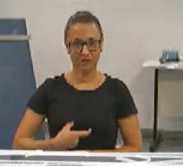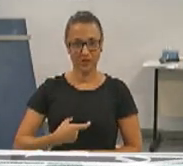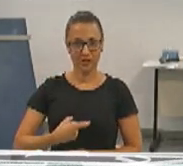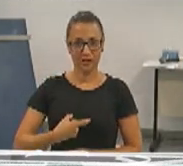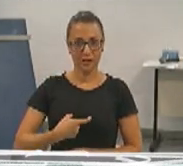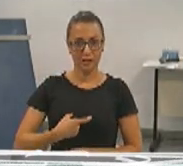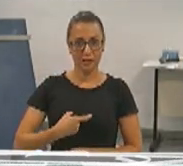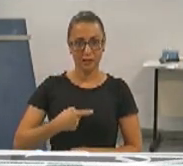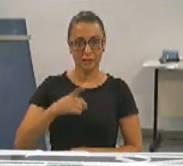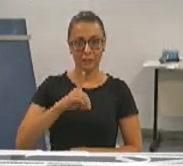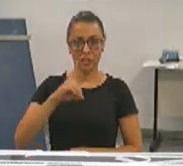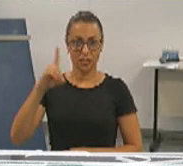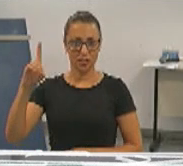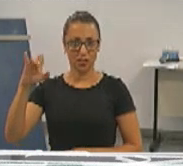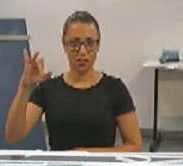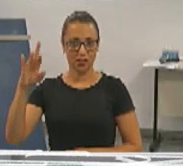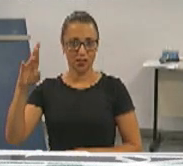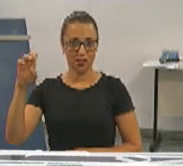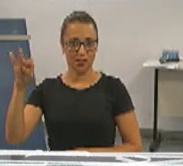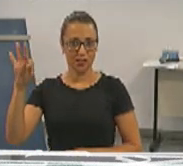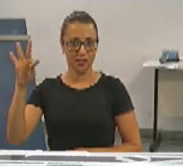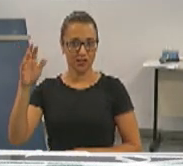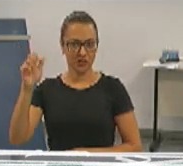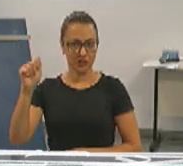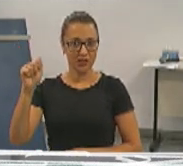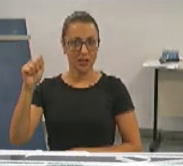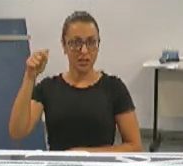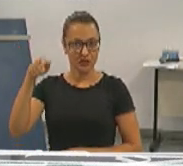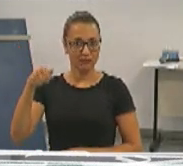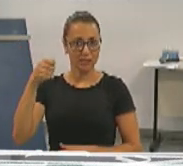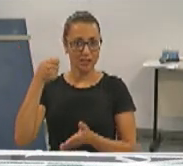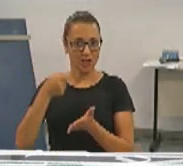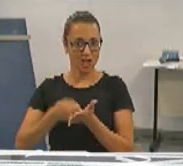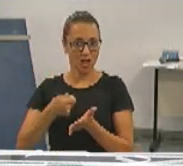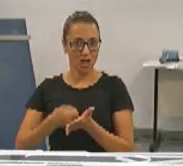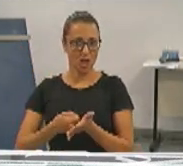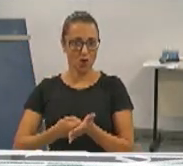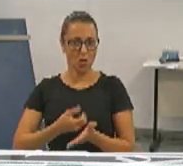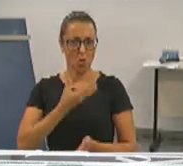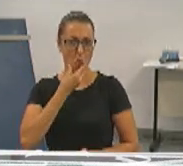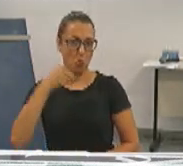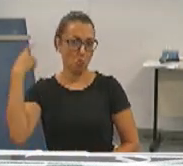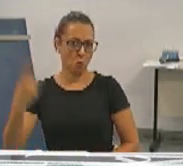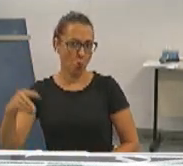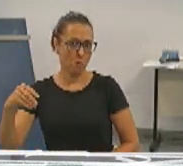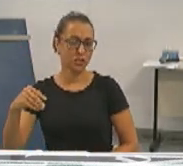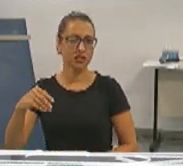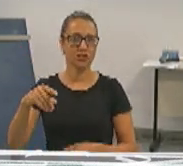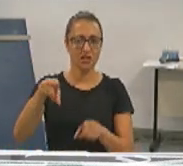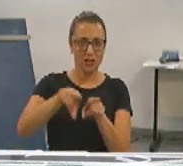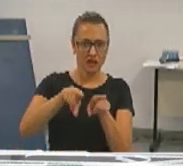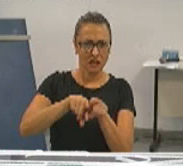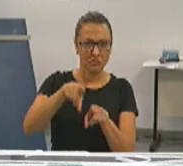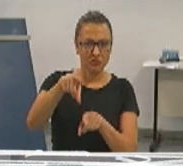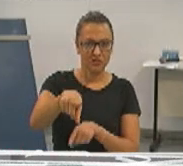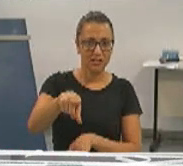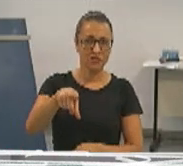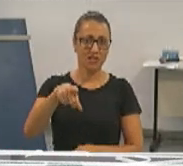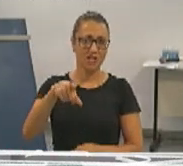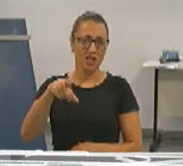extremista direita, que o senhor é um machista, que o senhor é um sexista,